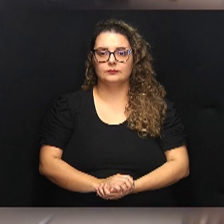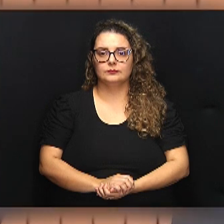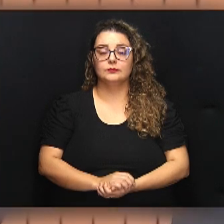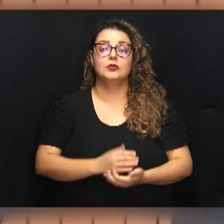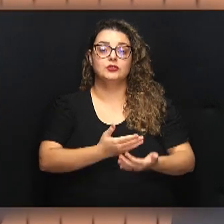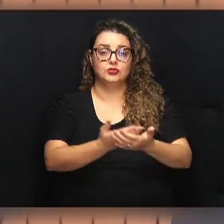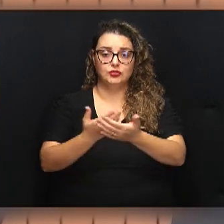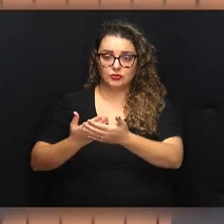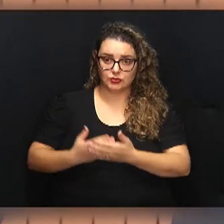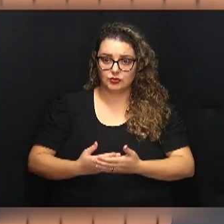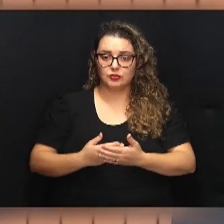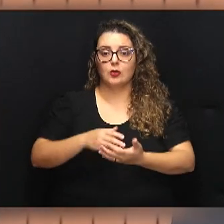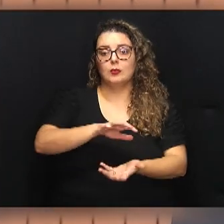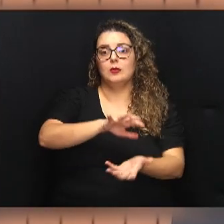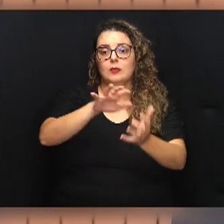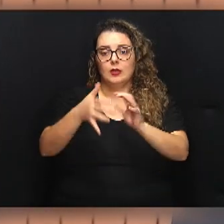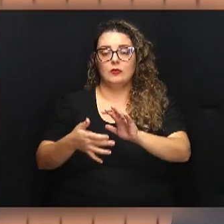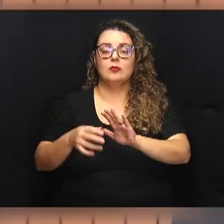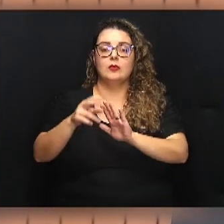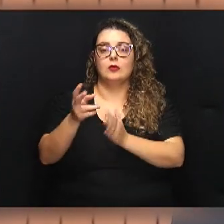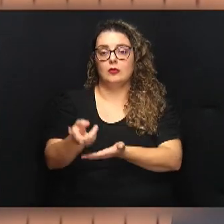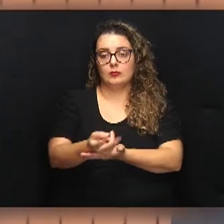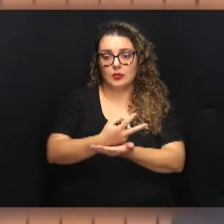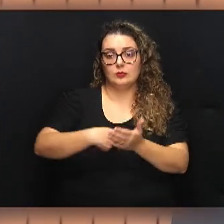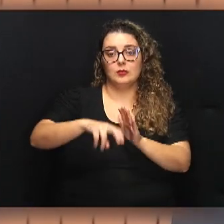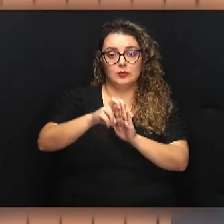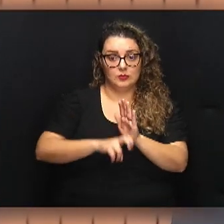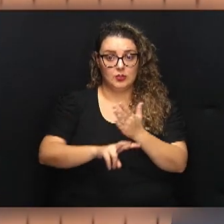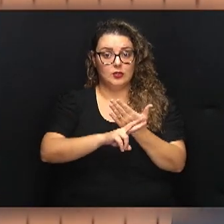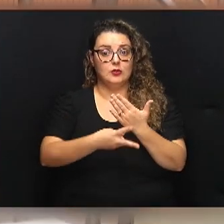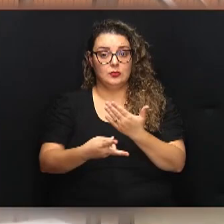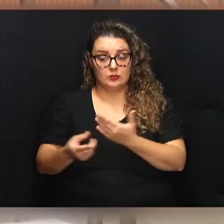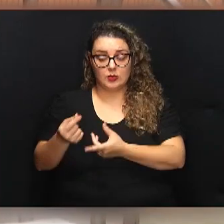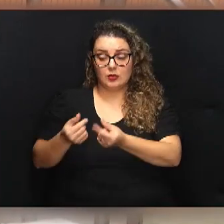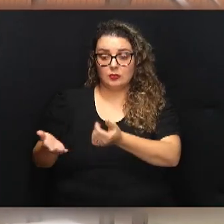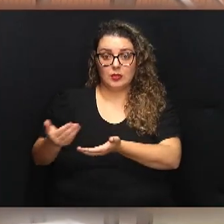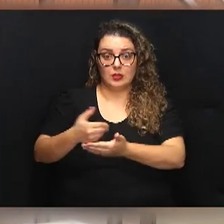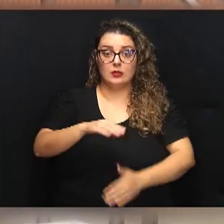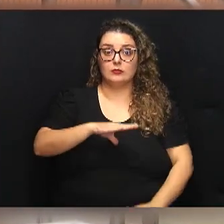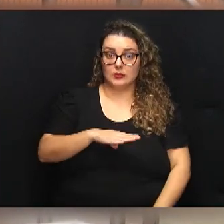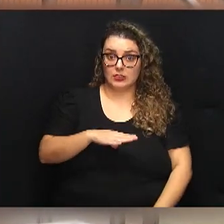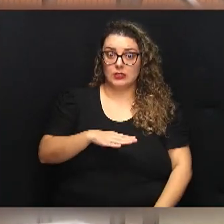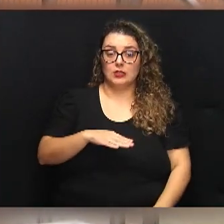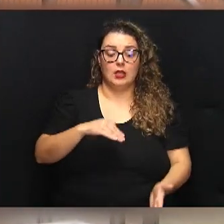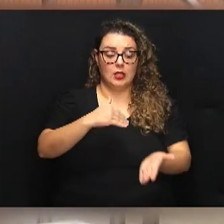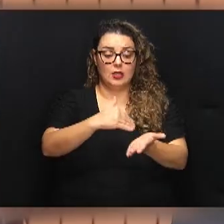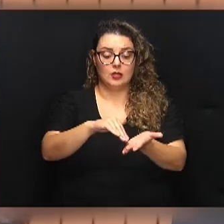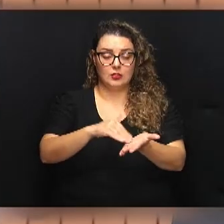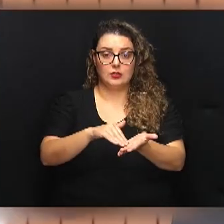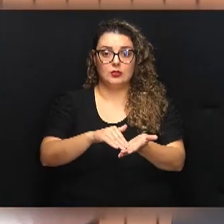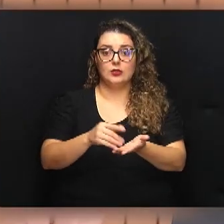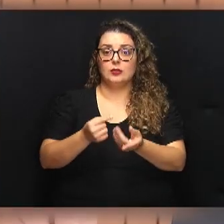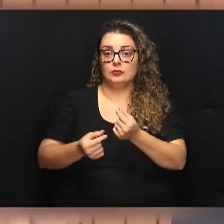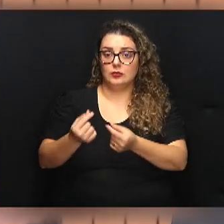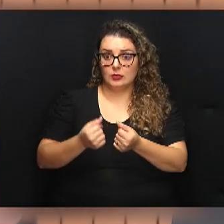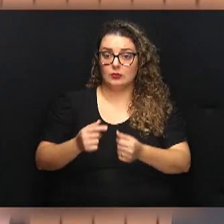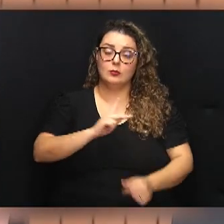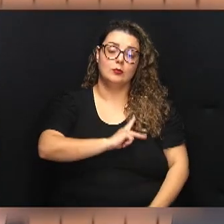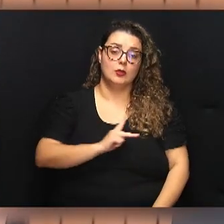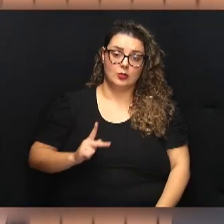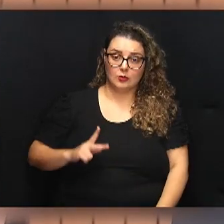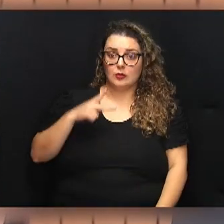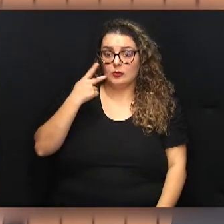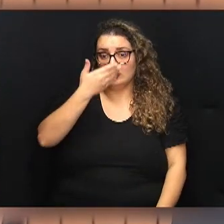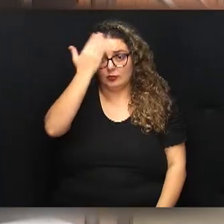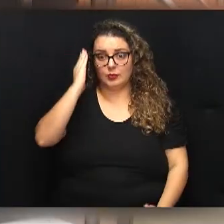Estudos sobre a reforma tributária, seus impactos na Receita Municipal e na Secretaria de Finanças, presidida pelo